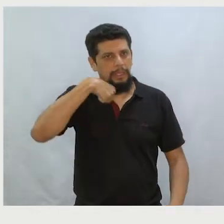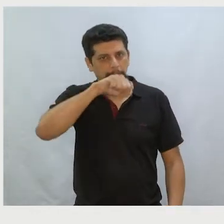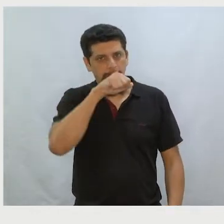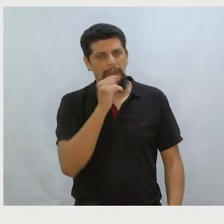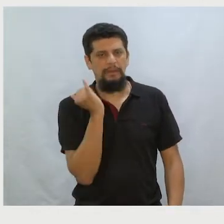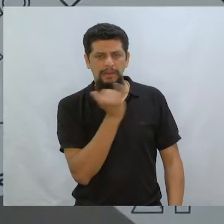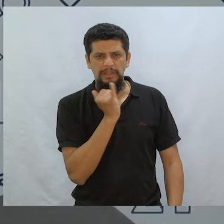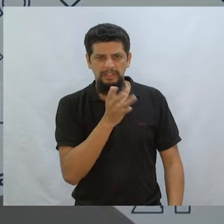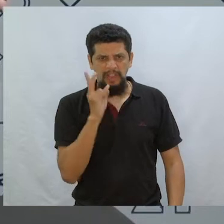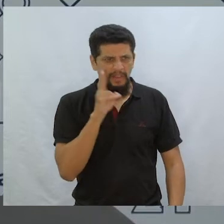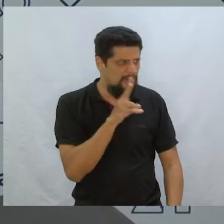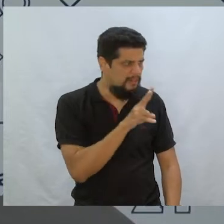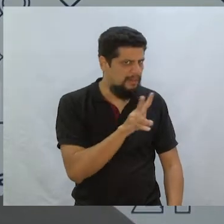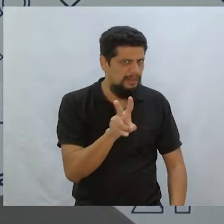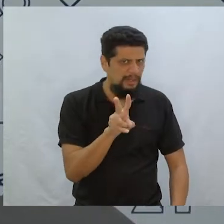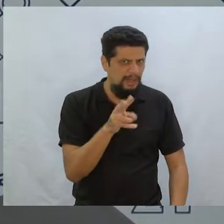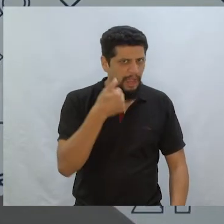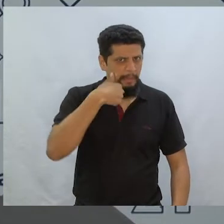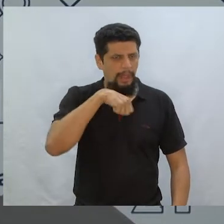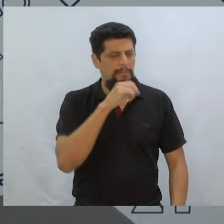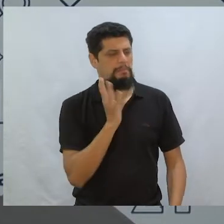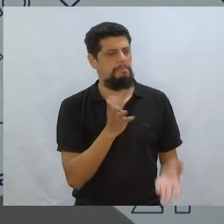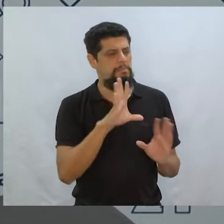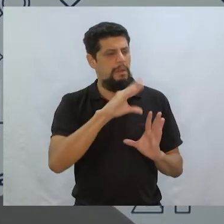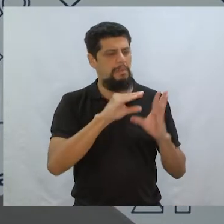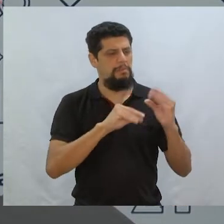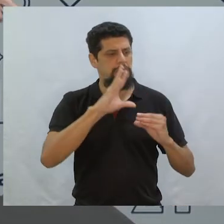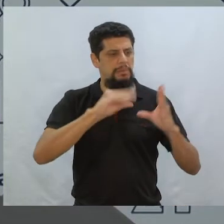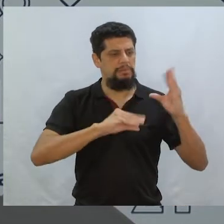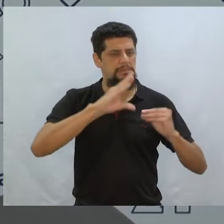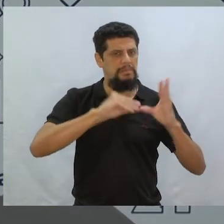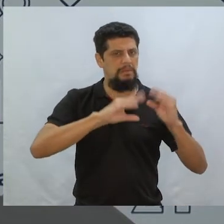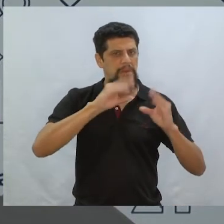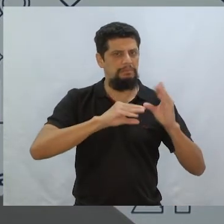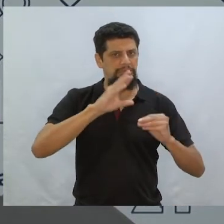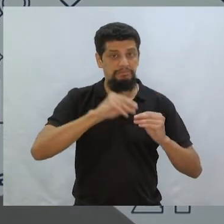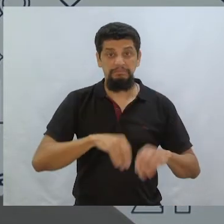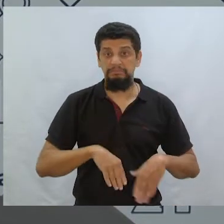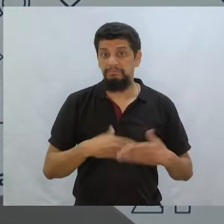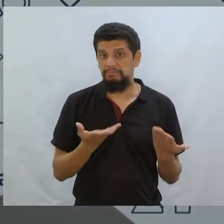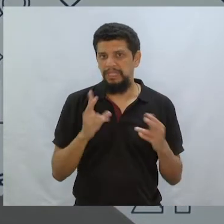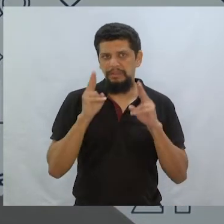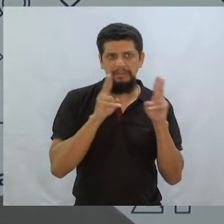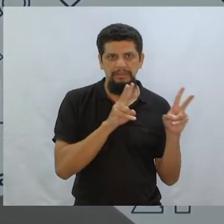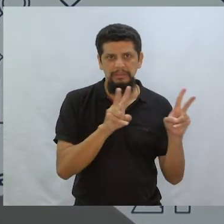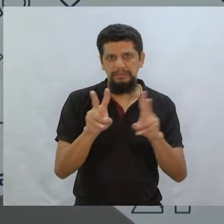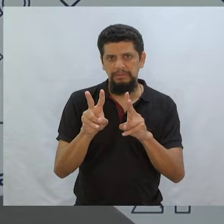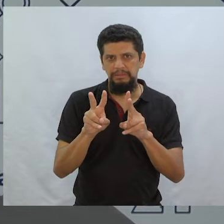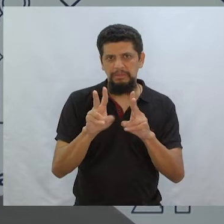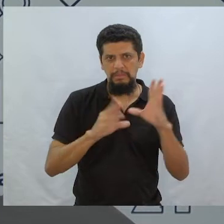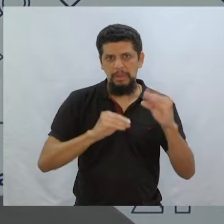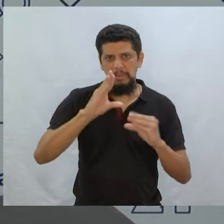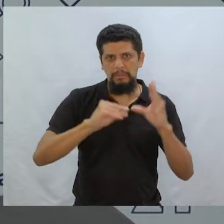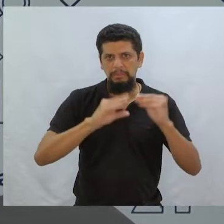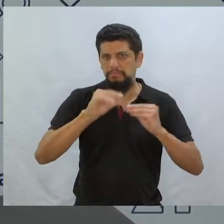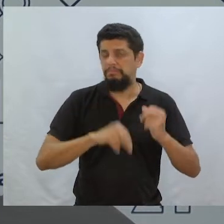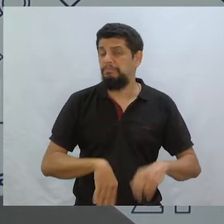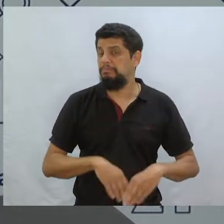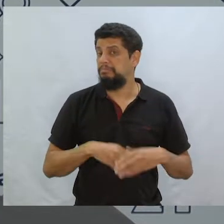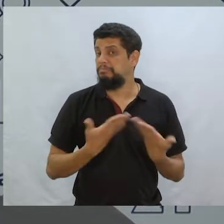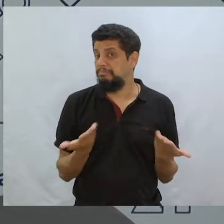faz você já ouviu um discurso desses né esses responsáveis você já ouviu um discurso de um